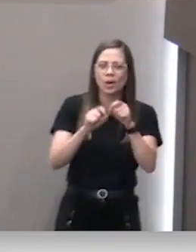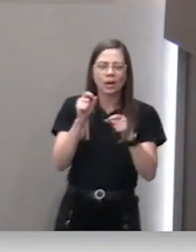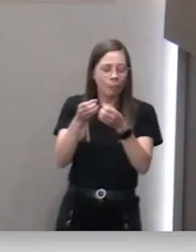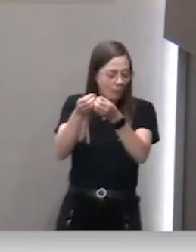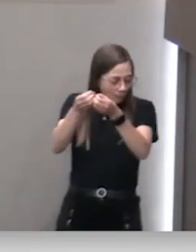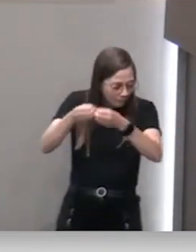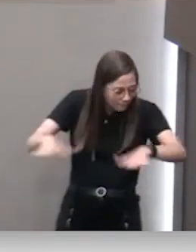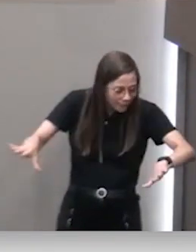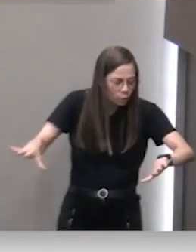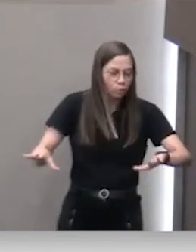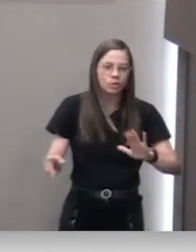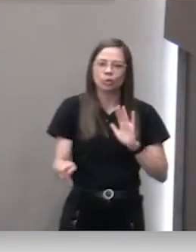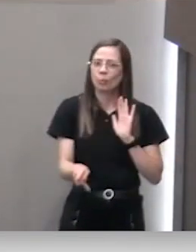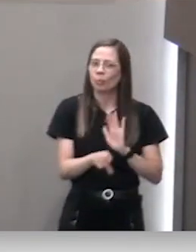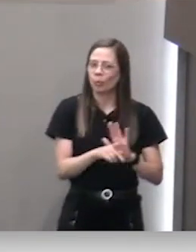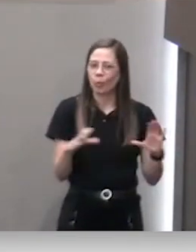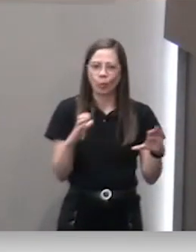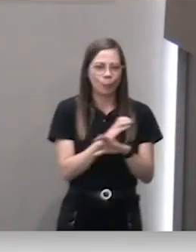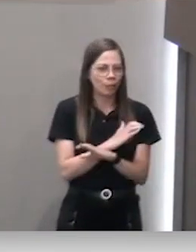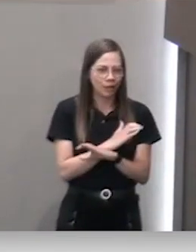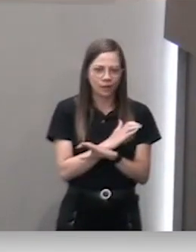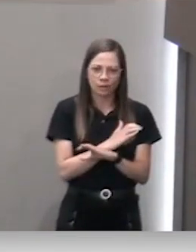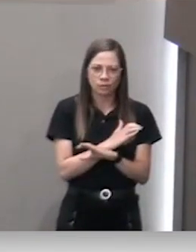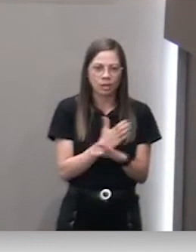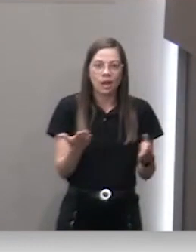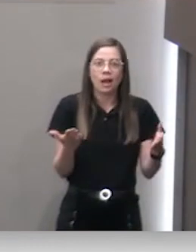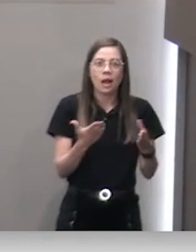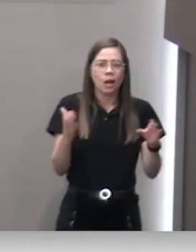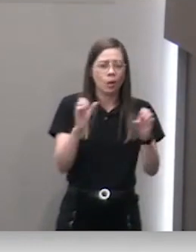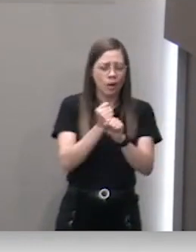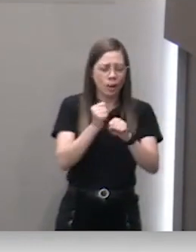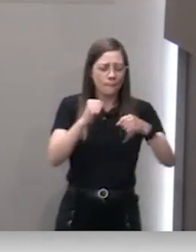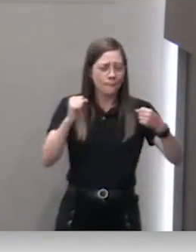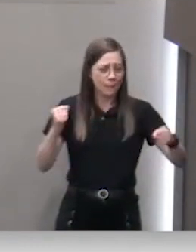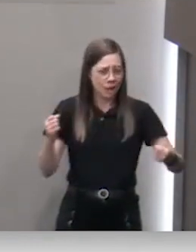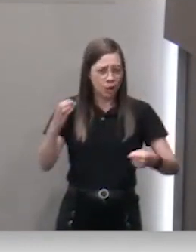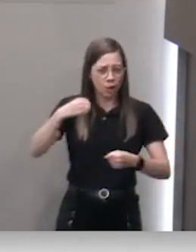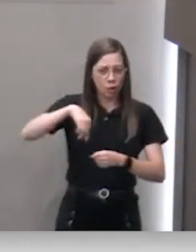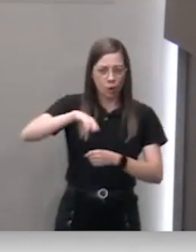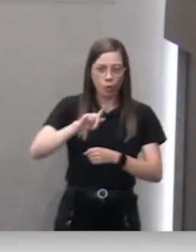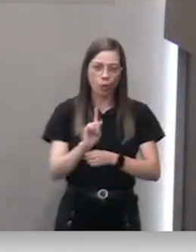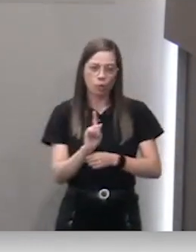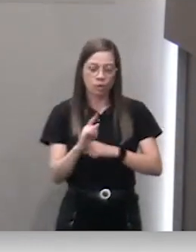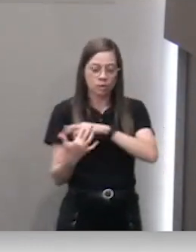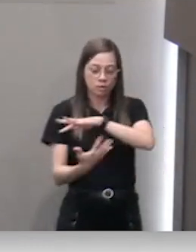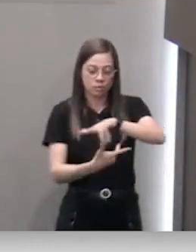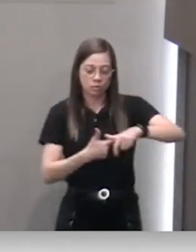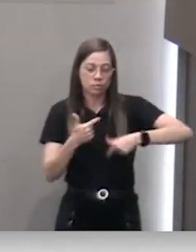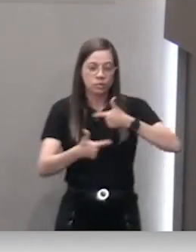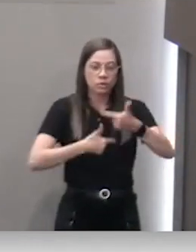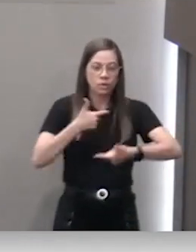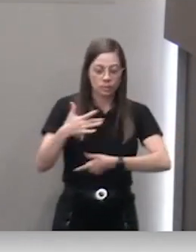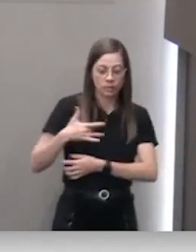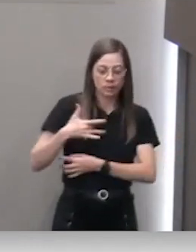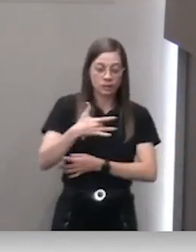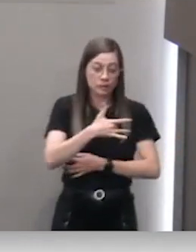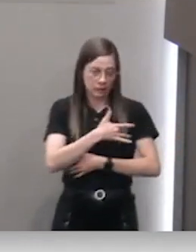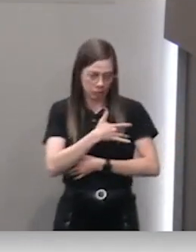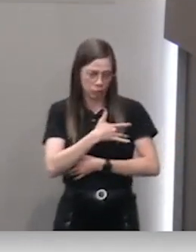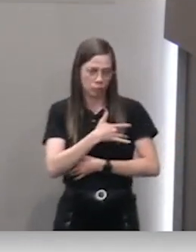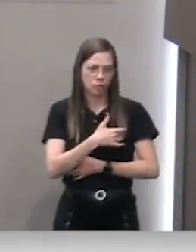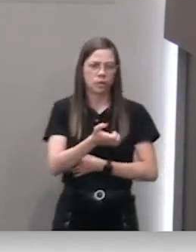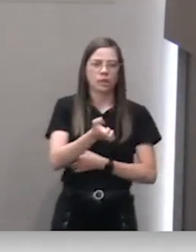Por favor. Agora, a maior ONG do mundo que trabalha com saúde de